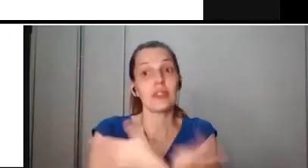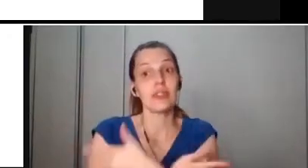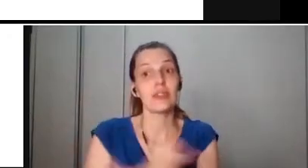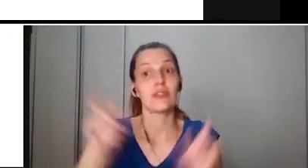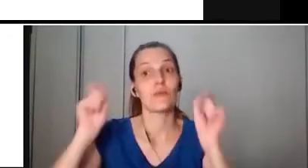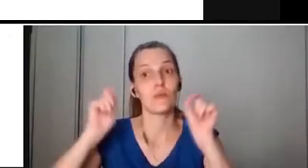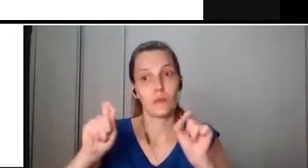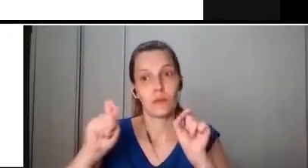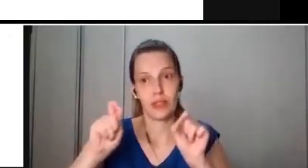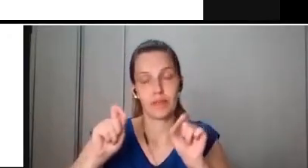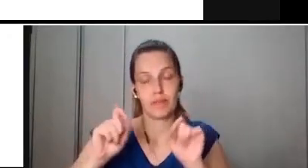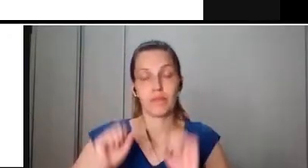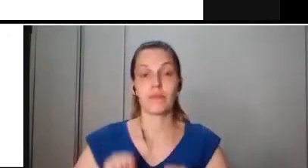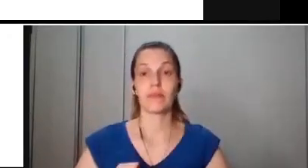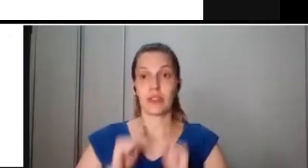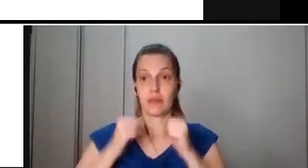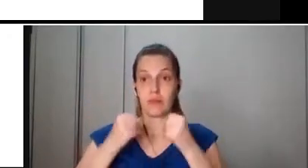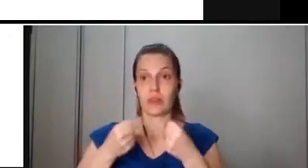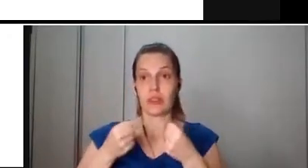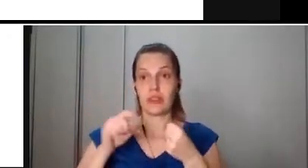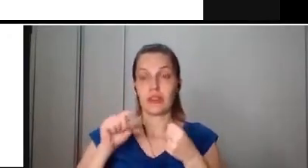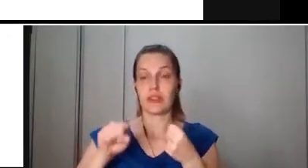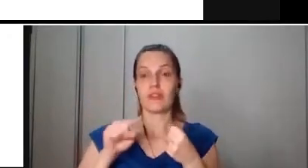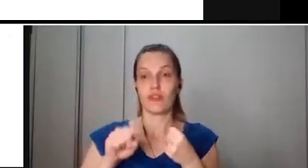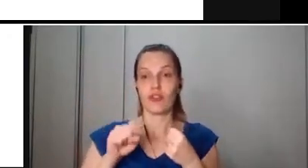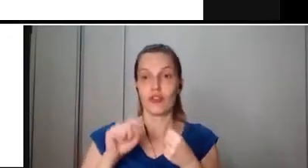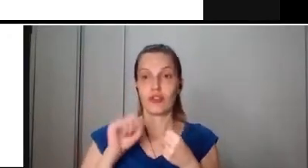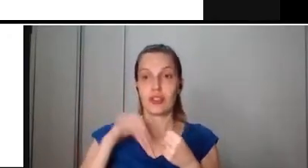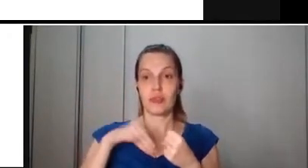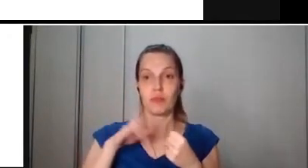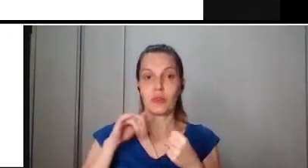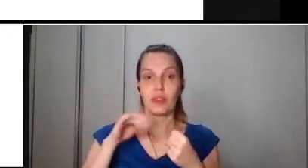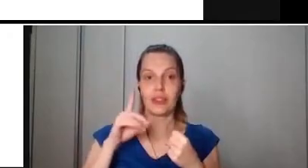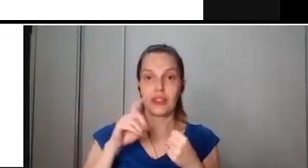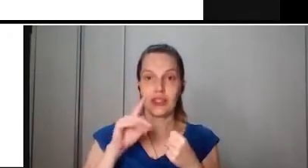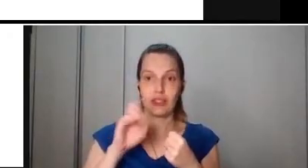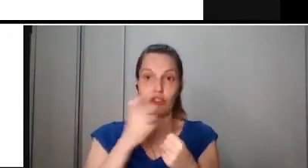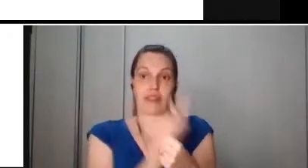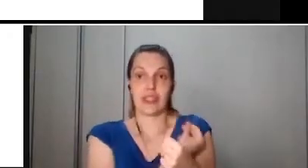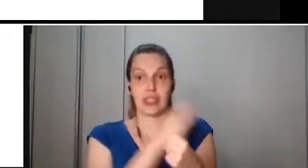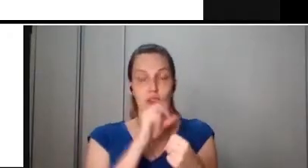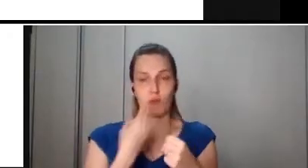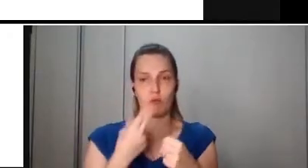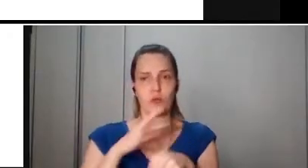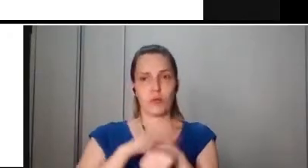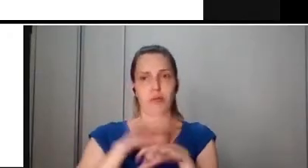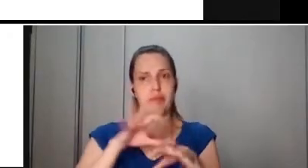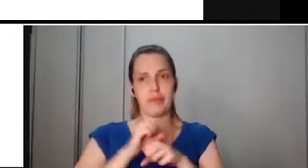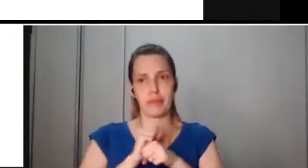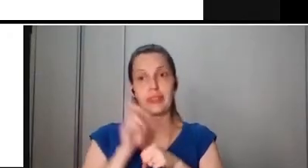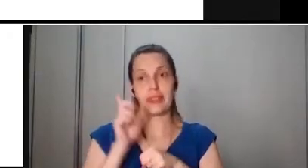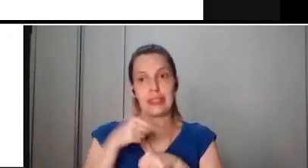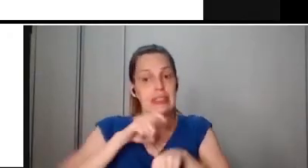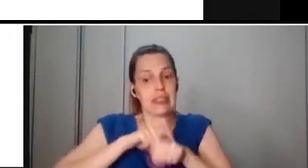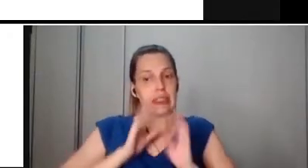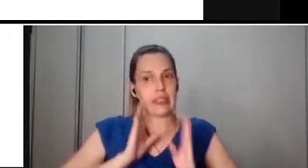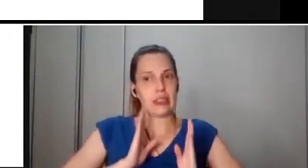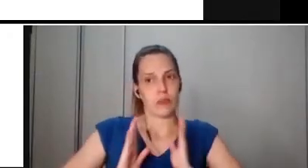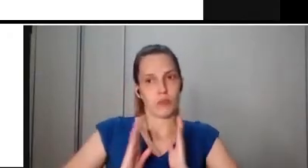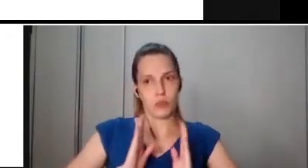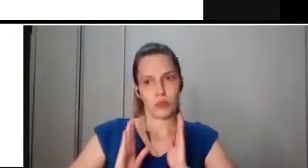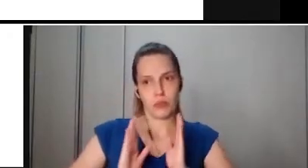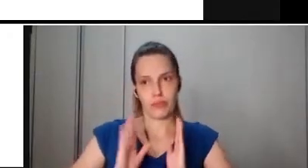imunidade adquirida pela vacina ou pela infecção é só temporária, e aí